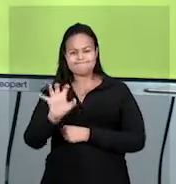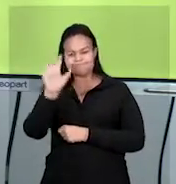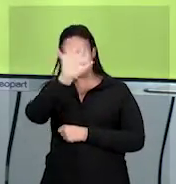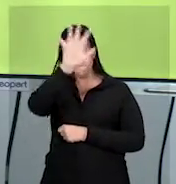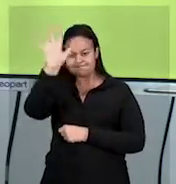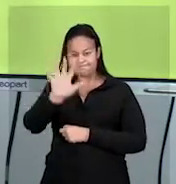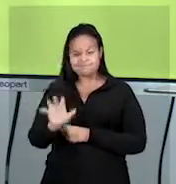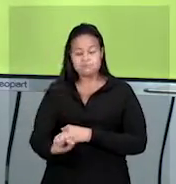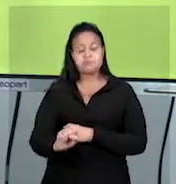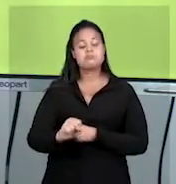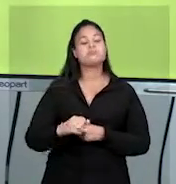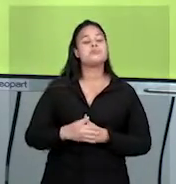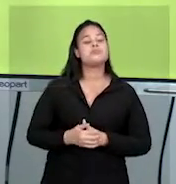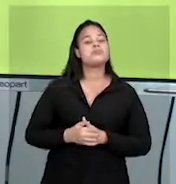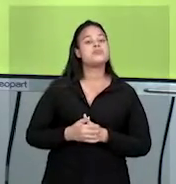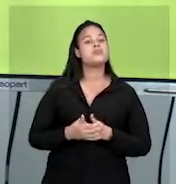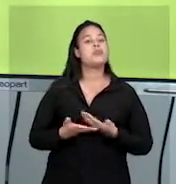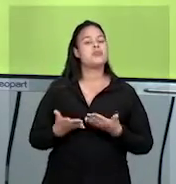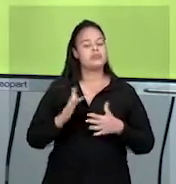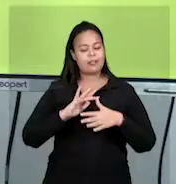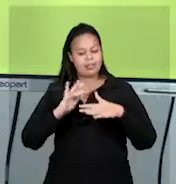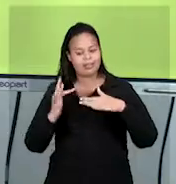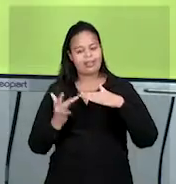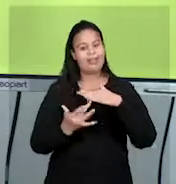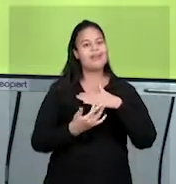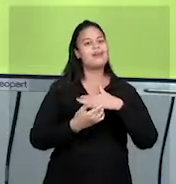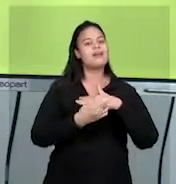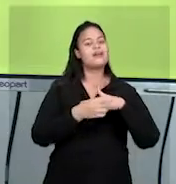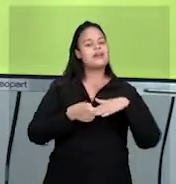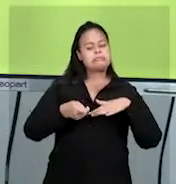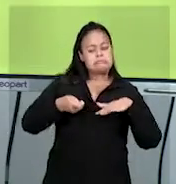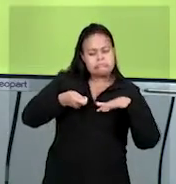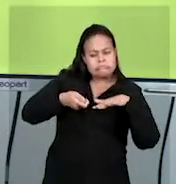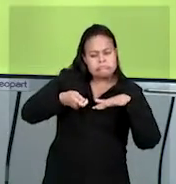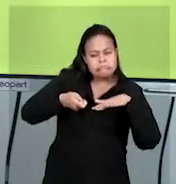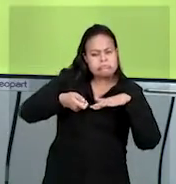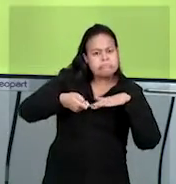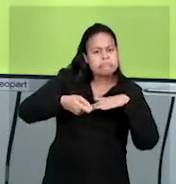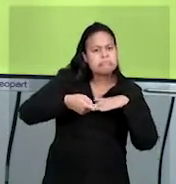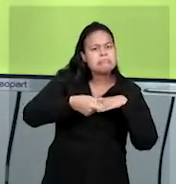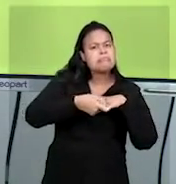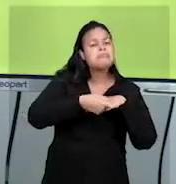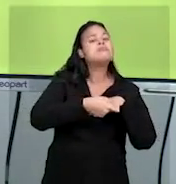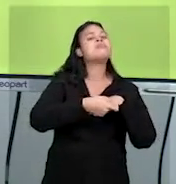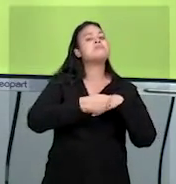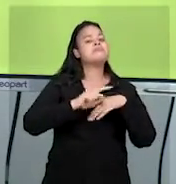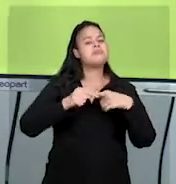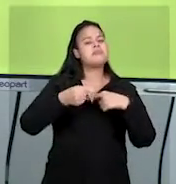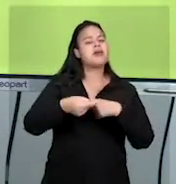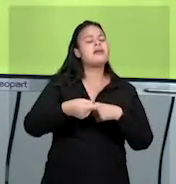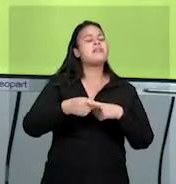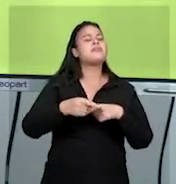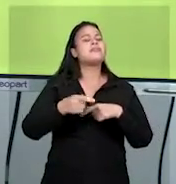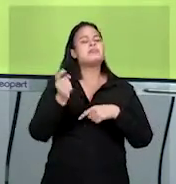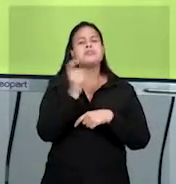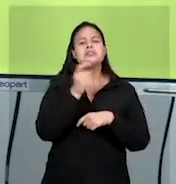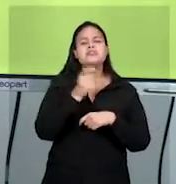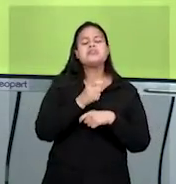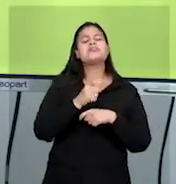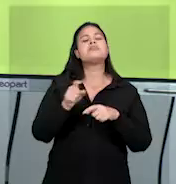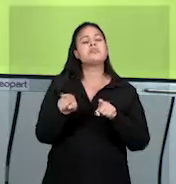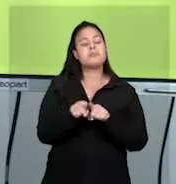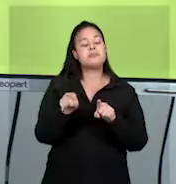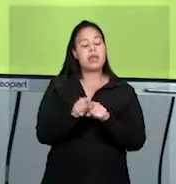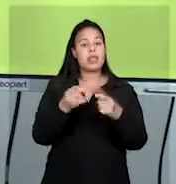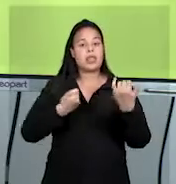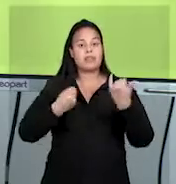era, né, digital que nós chegamos da fake news e da pós-verdade, né? O que seria isso? Informações que chegam